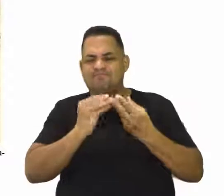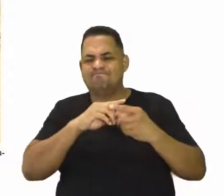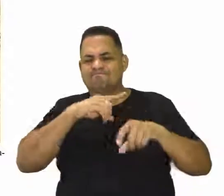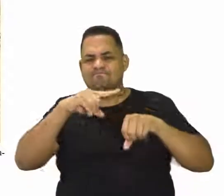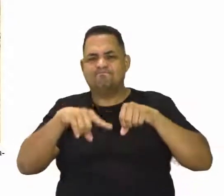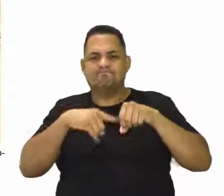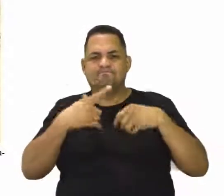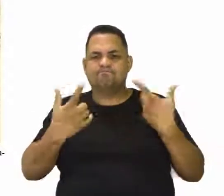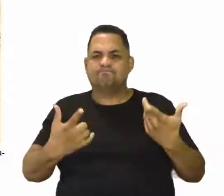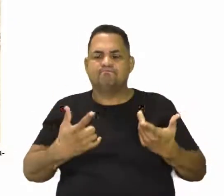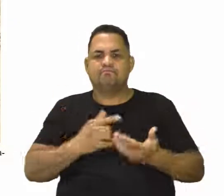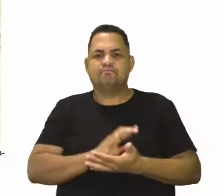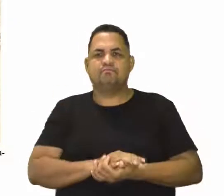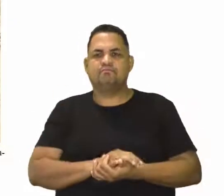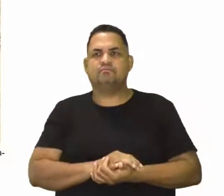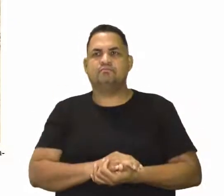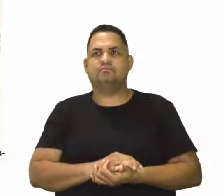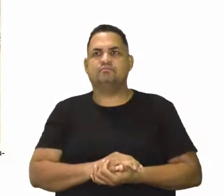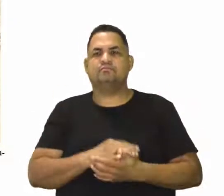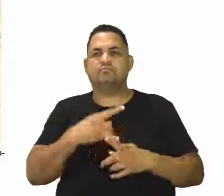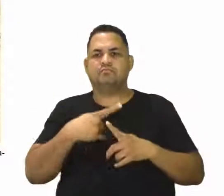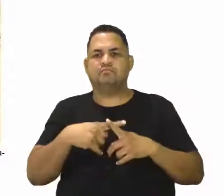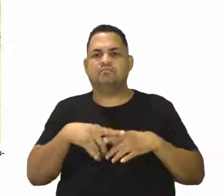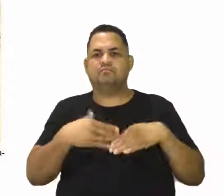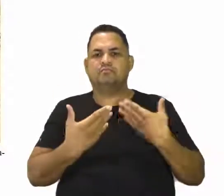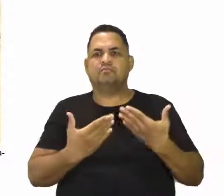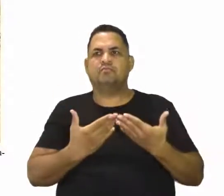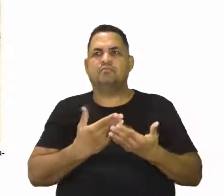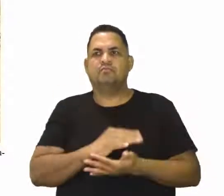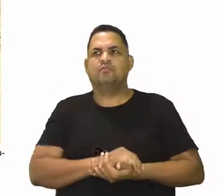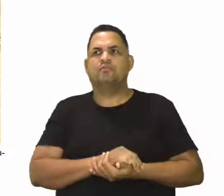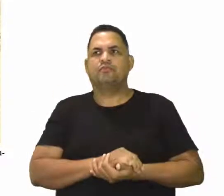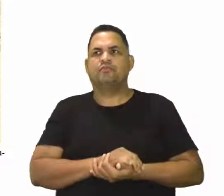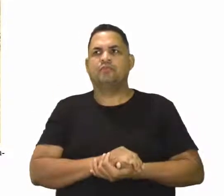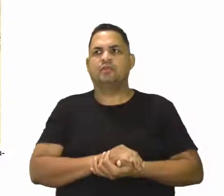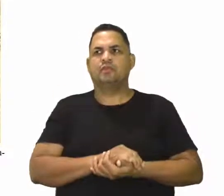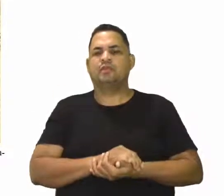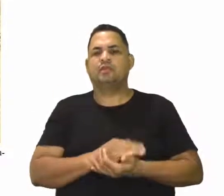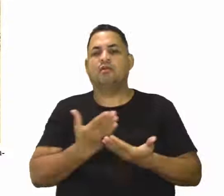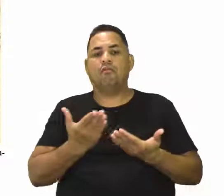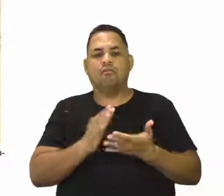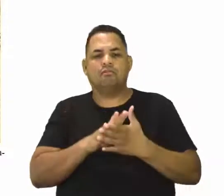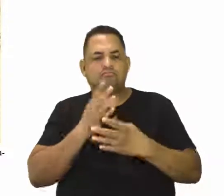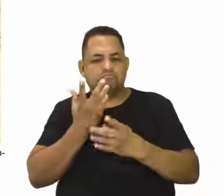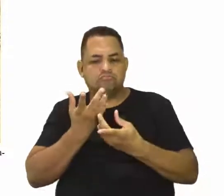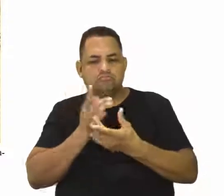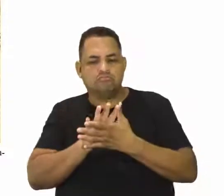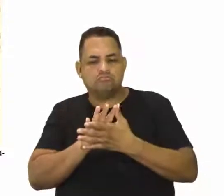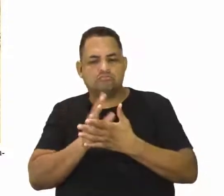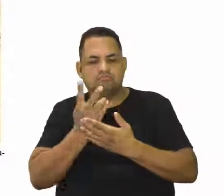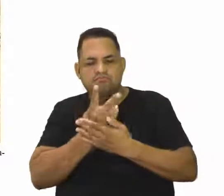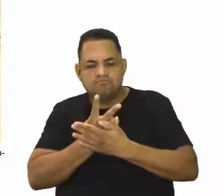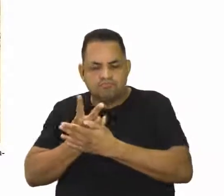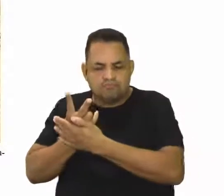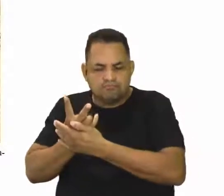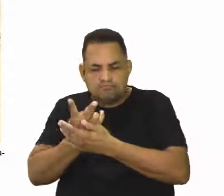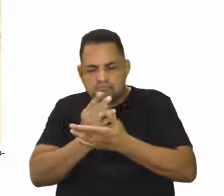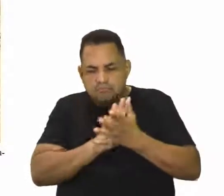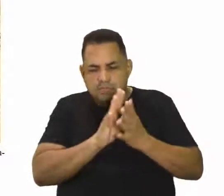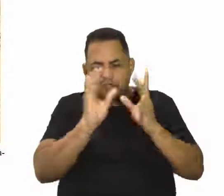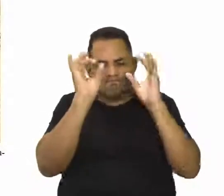sabia sabia é muito louco porque com Fábio pô aonde o cara estiver eu espero um